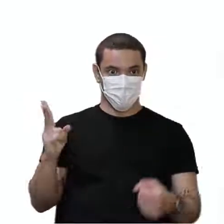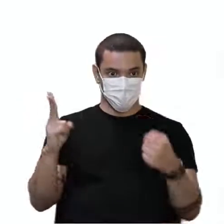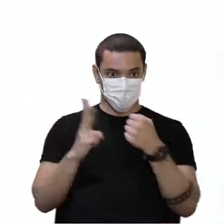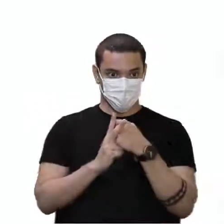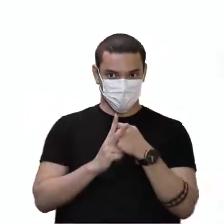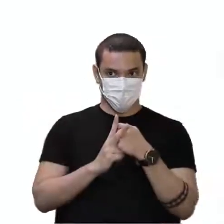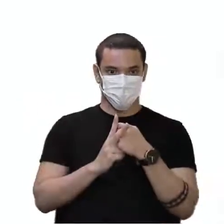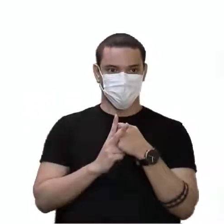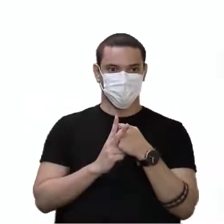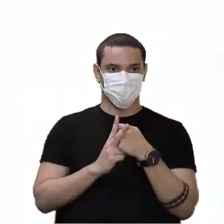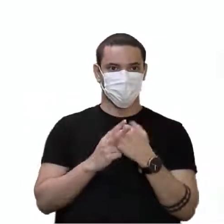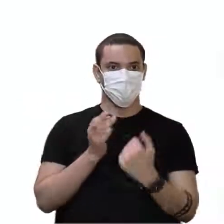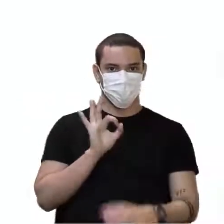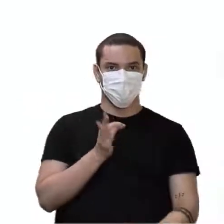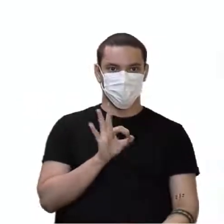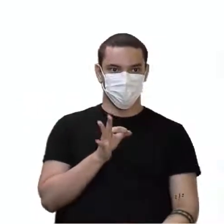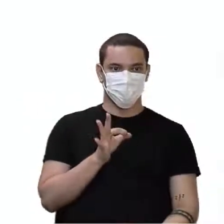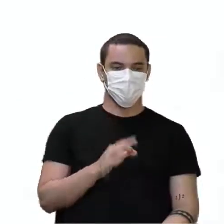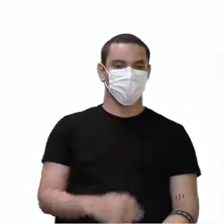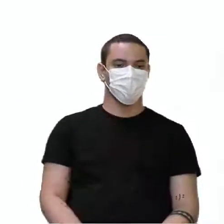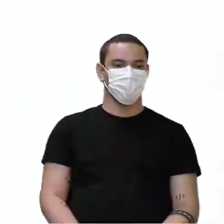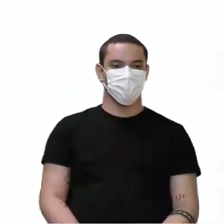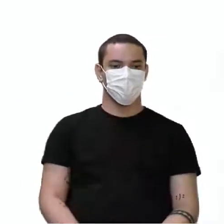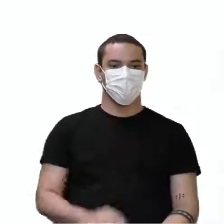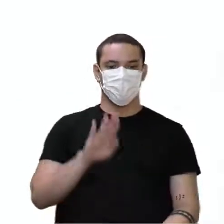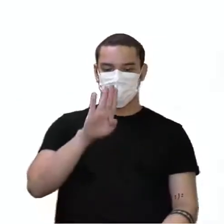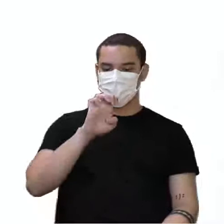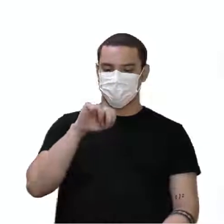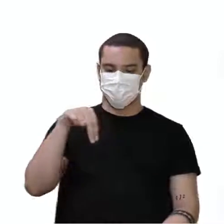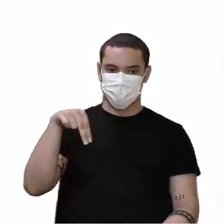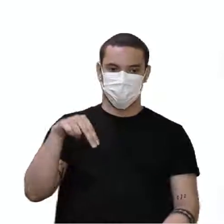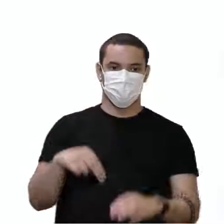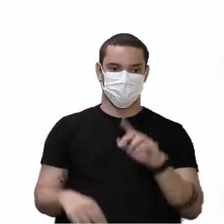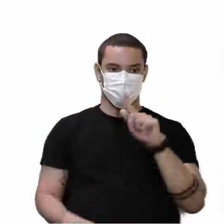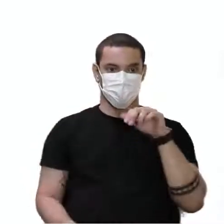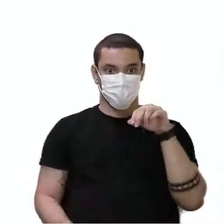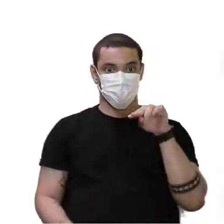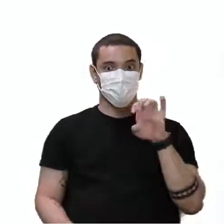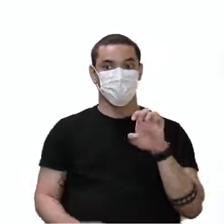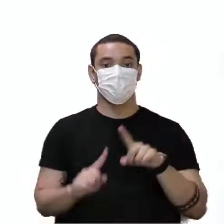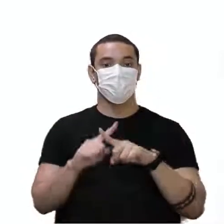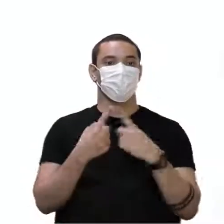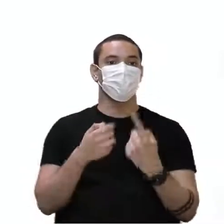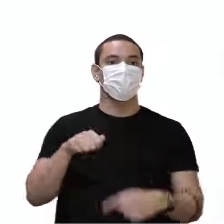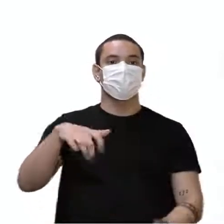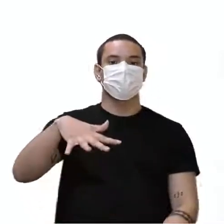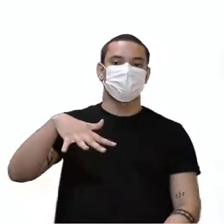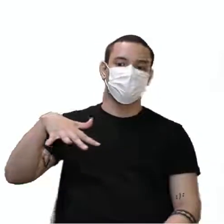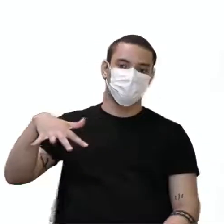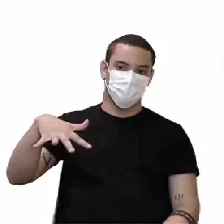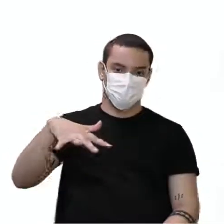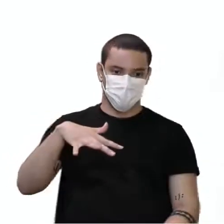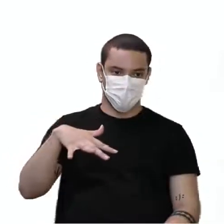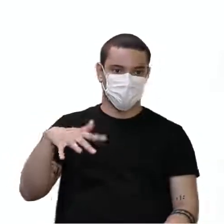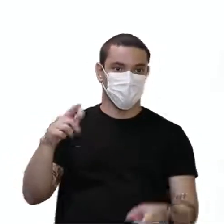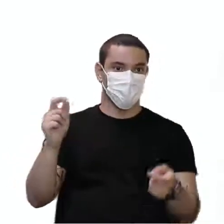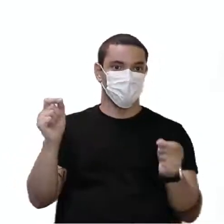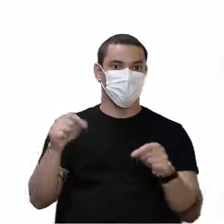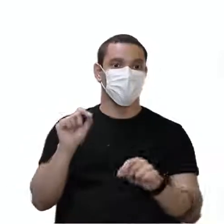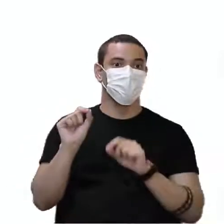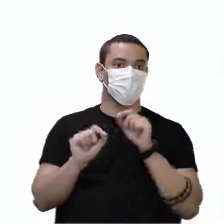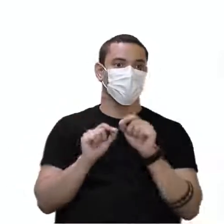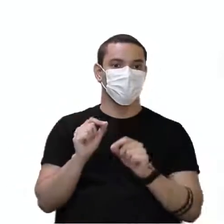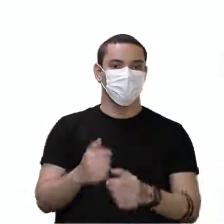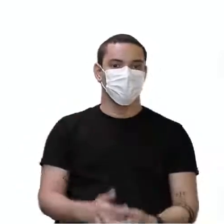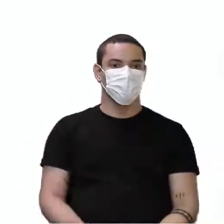das confusing words, been e gone, certo? Só que aqui a situação é a